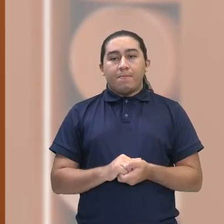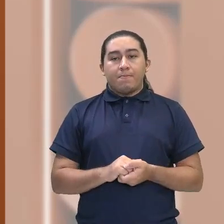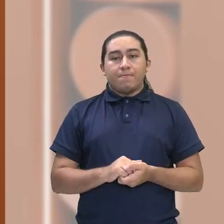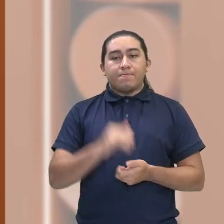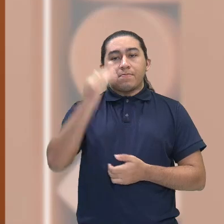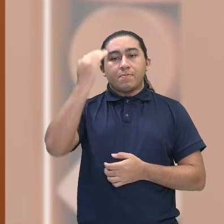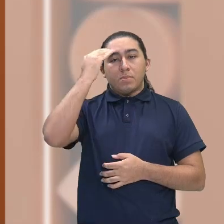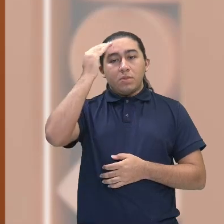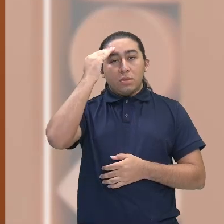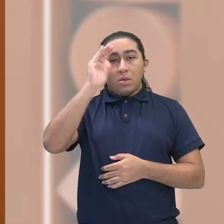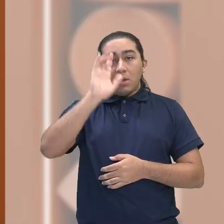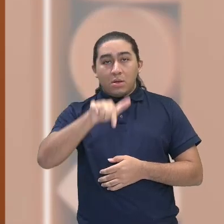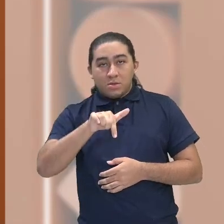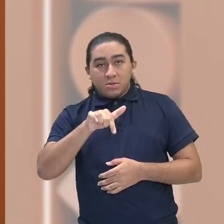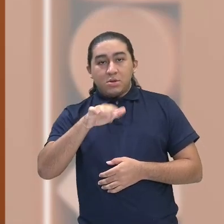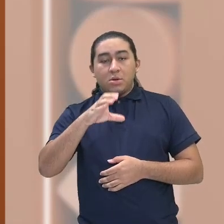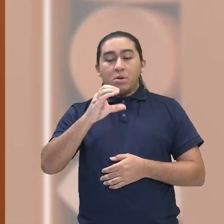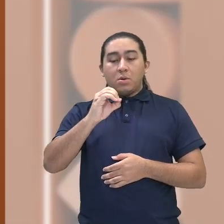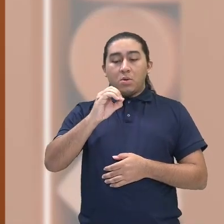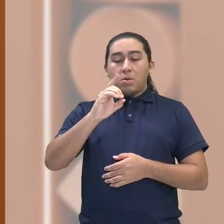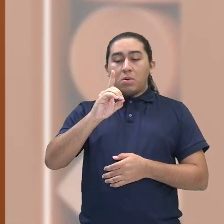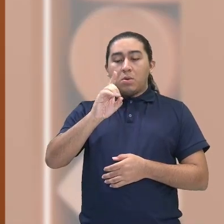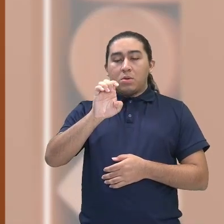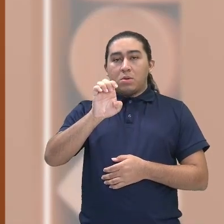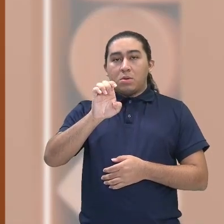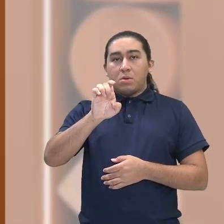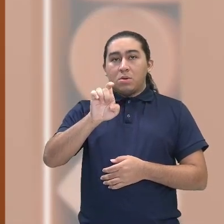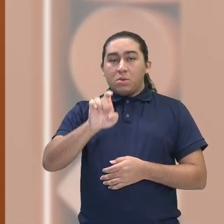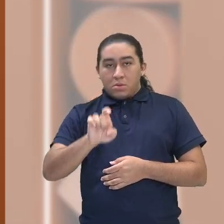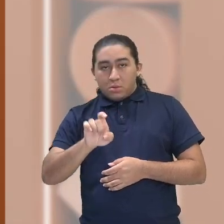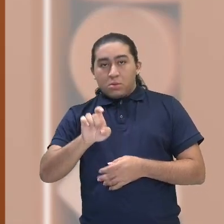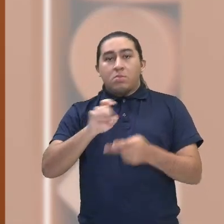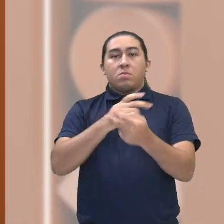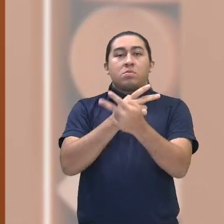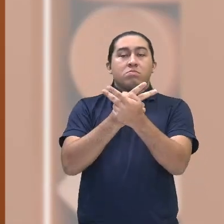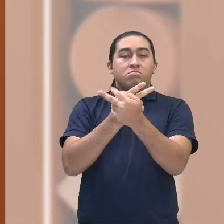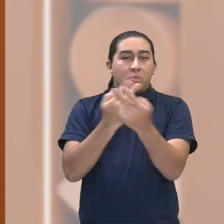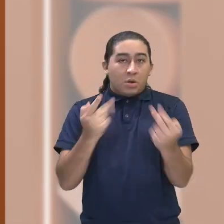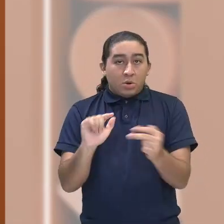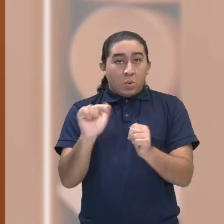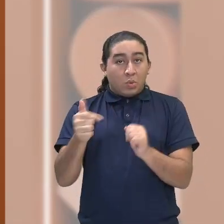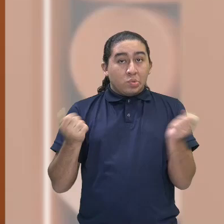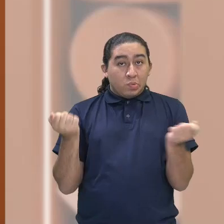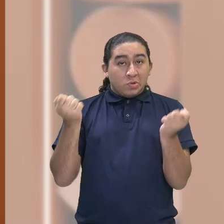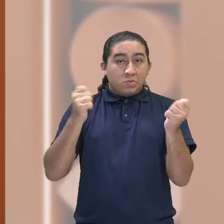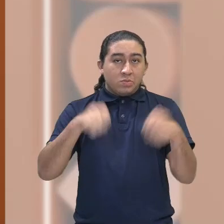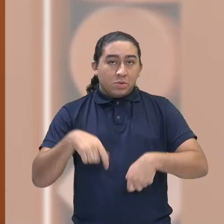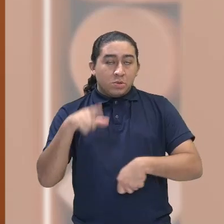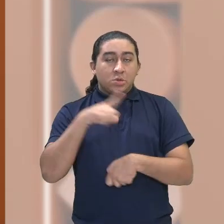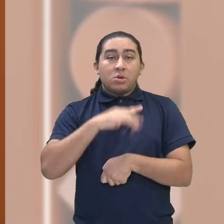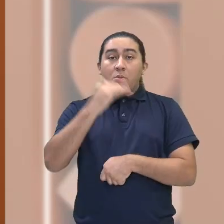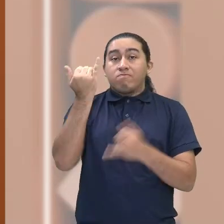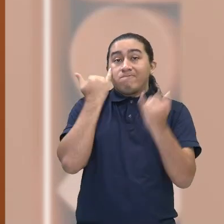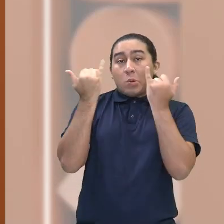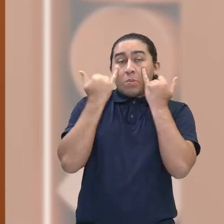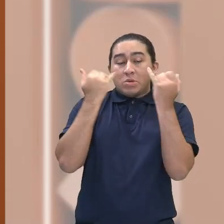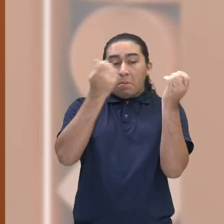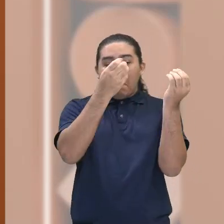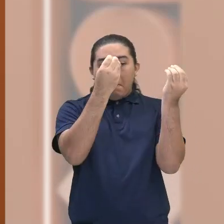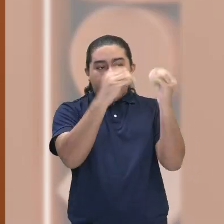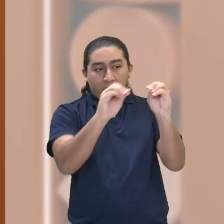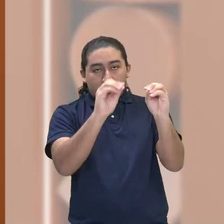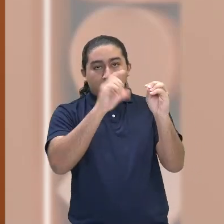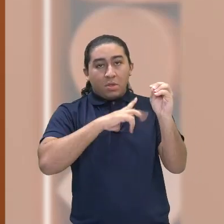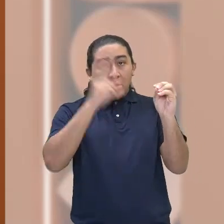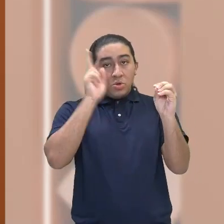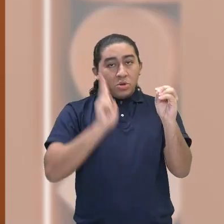do Codex Borbônicos e entre outras formas de registros históricos,